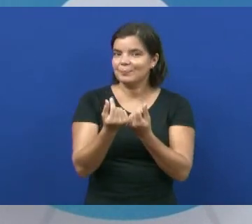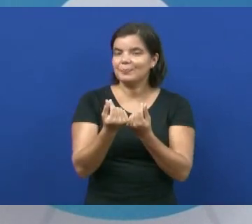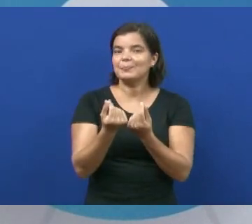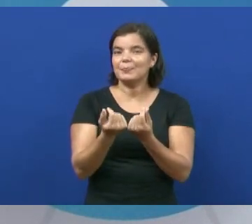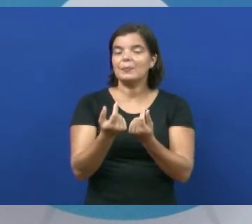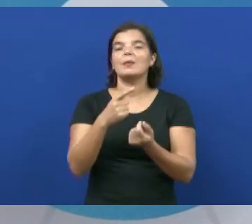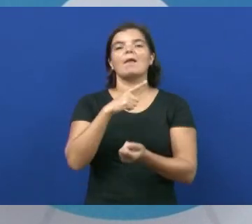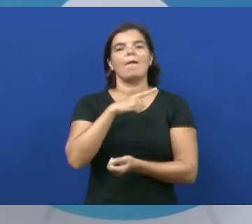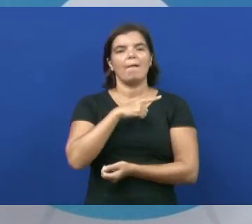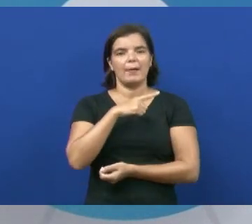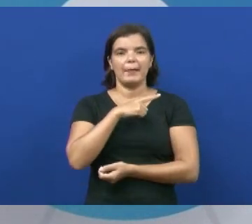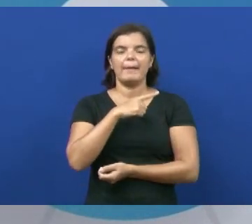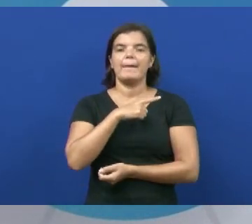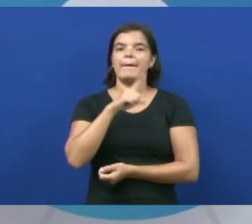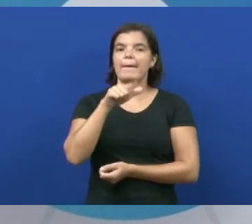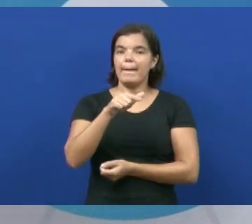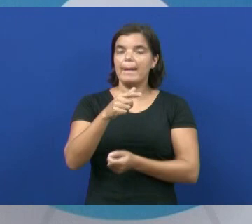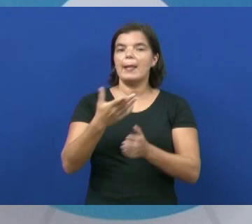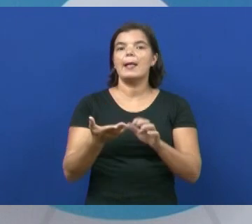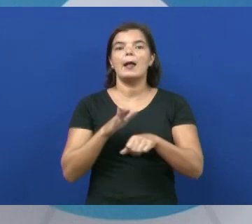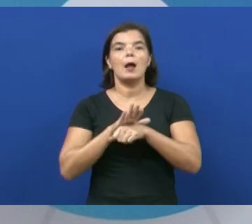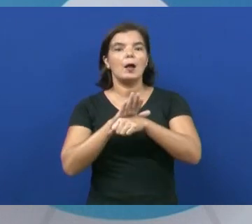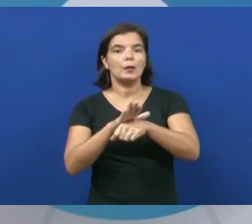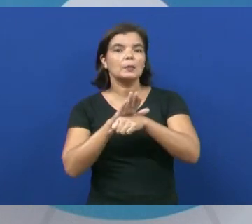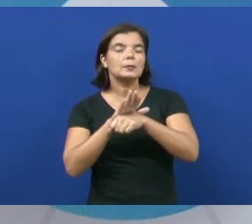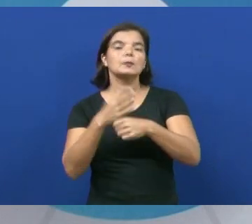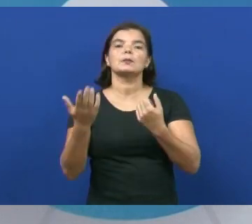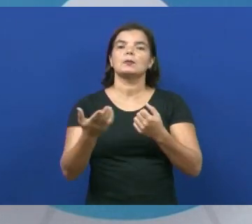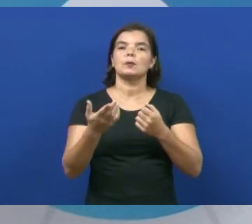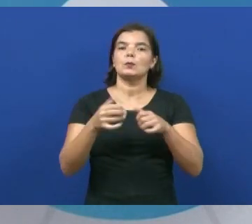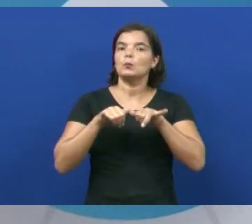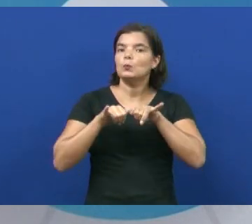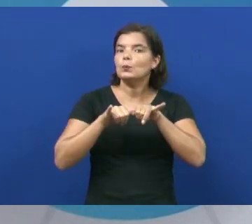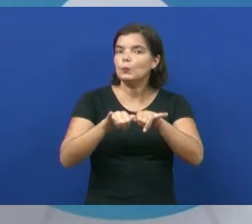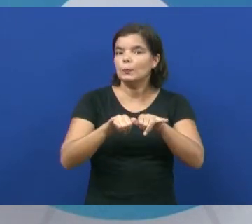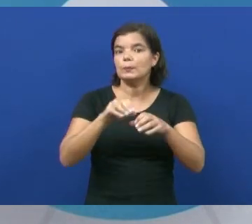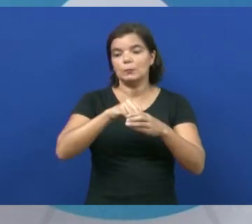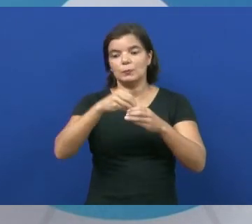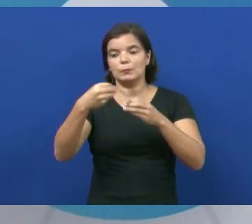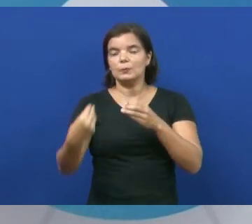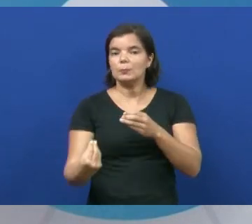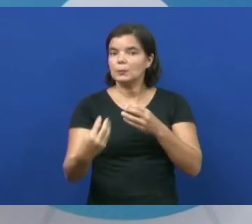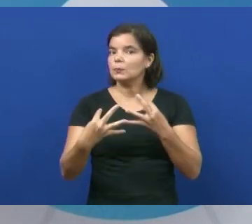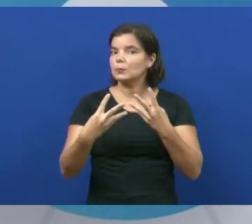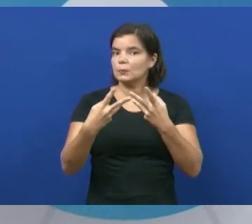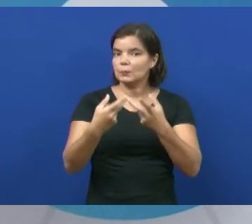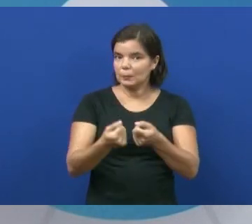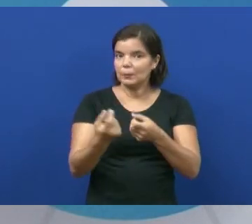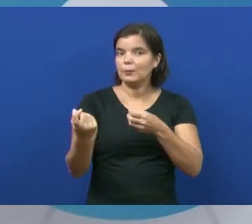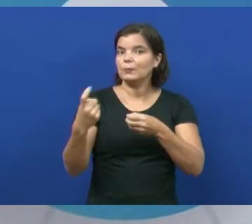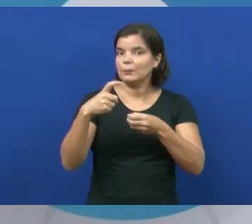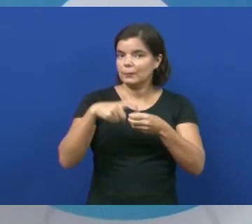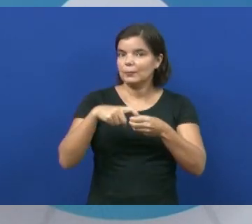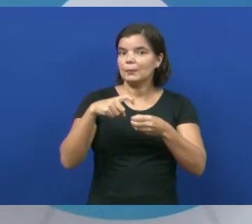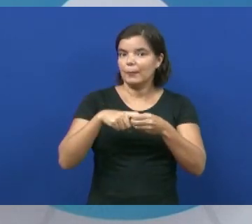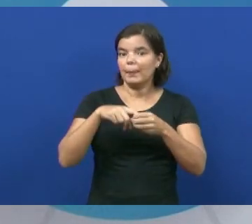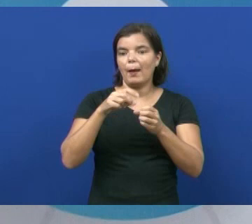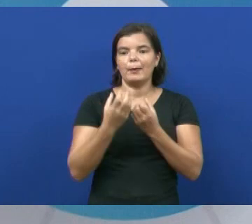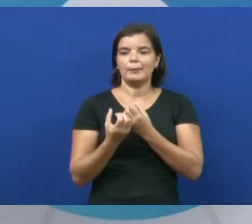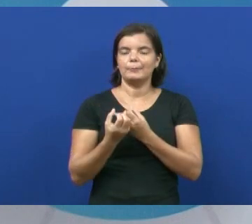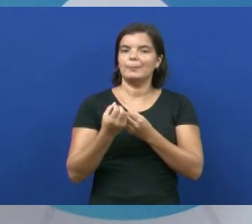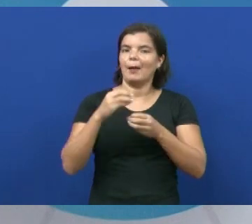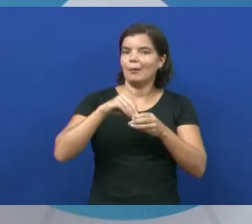econômicos, ela, atende-se, ou seja, abastecer o mercado externo, ou seja, totalmente voltado para a